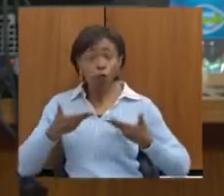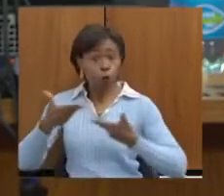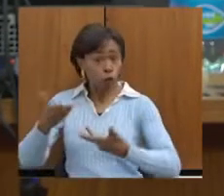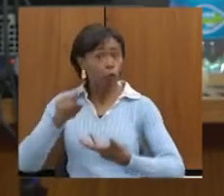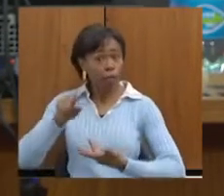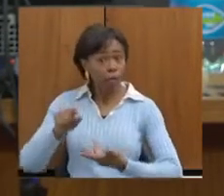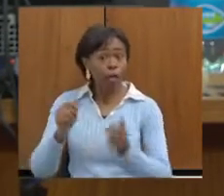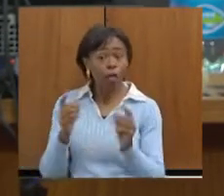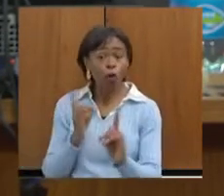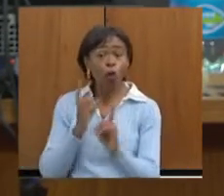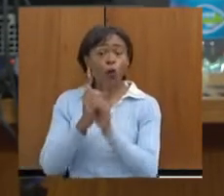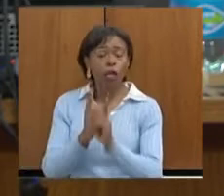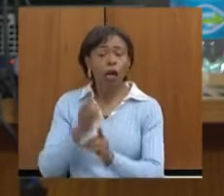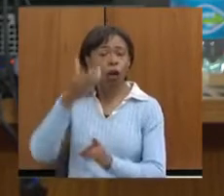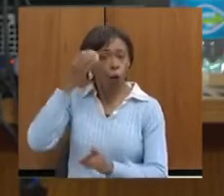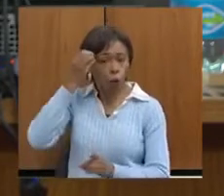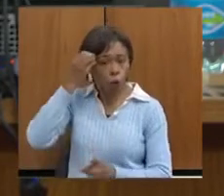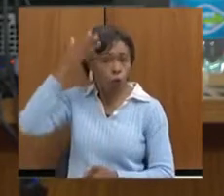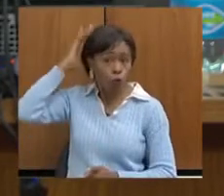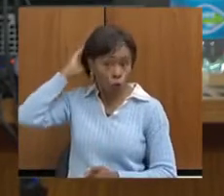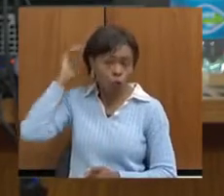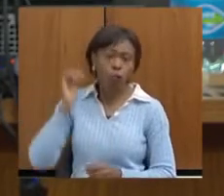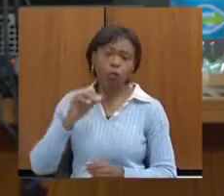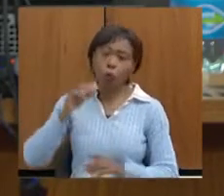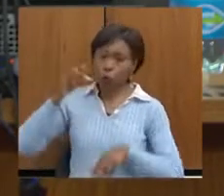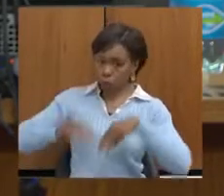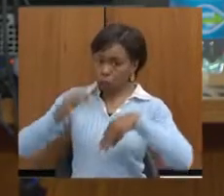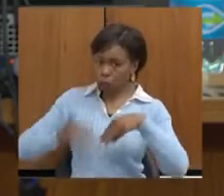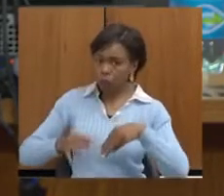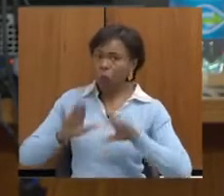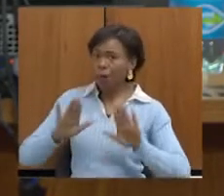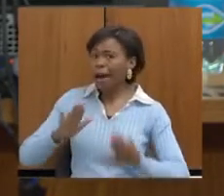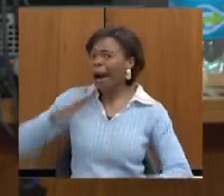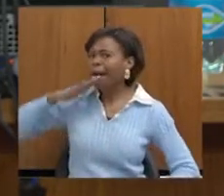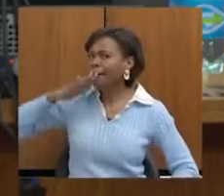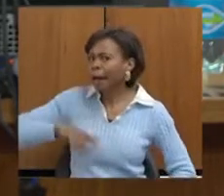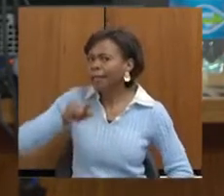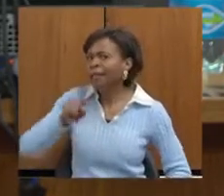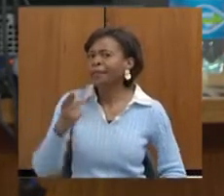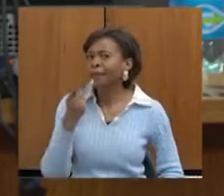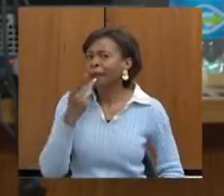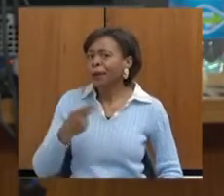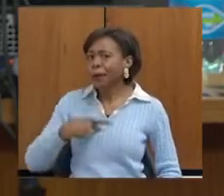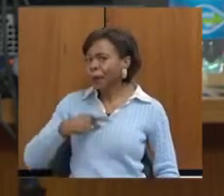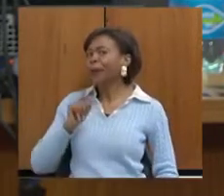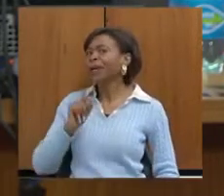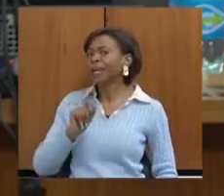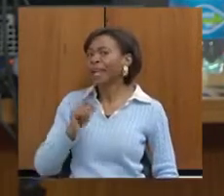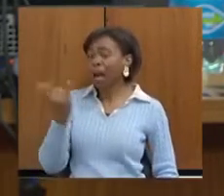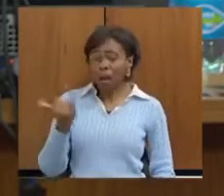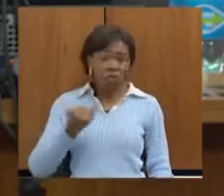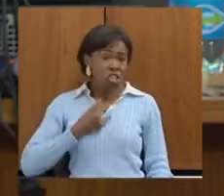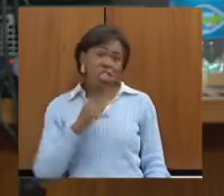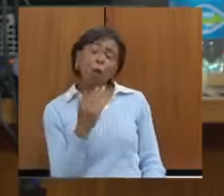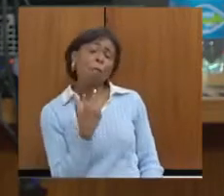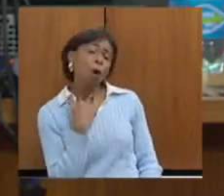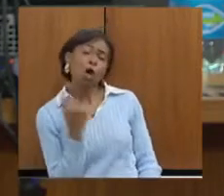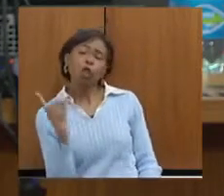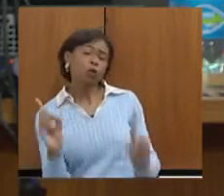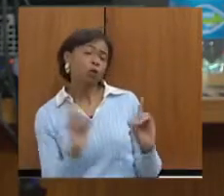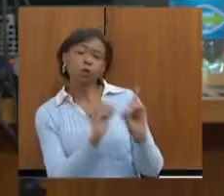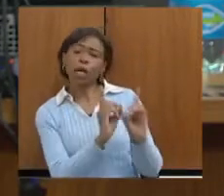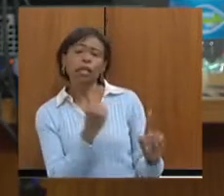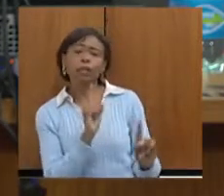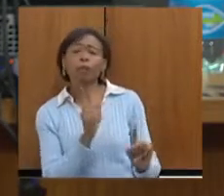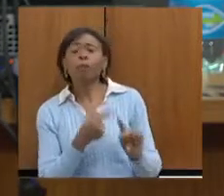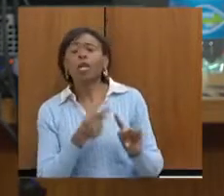só que eu longo da parte da tarde ele mandou um recadinho para nós que não ia poder estar conosco porque ele